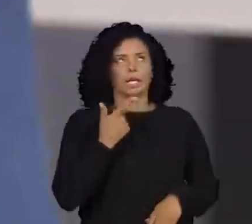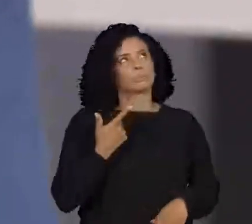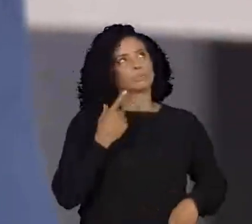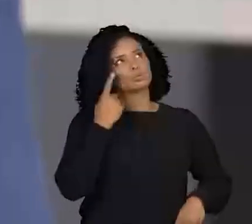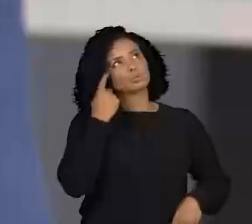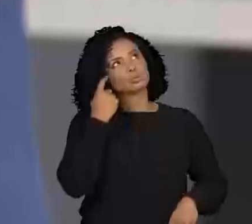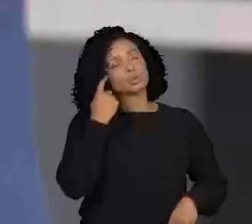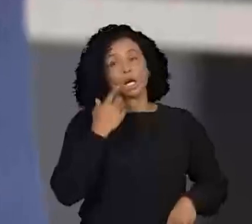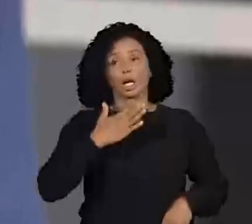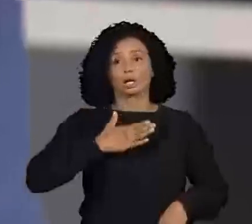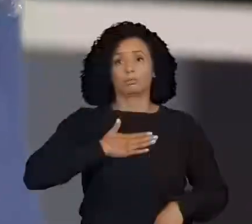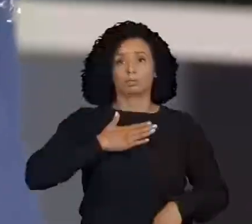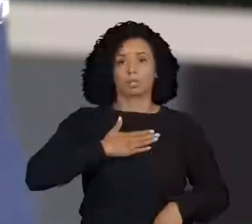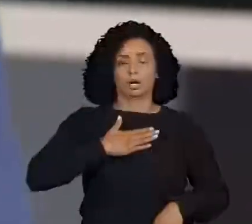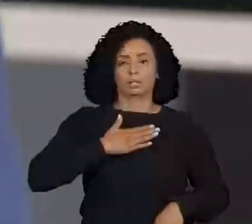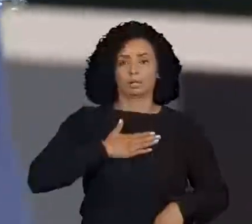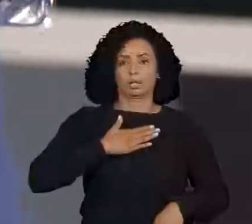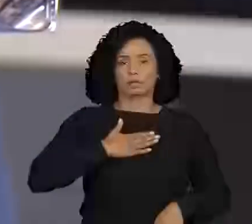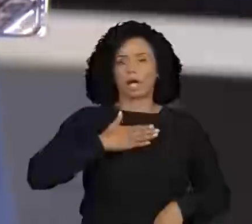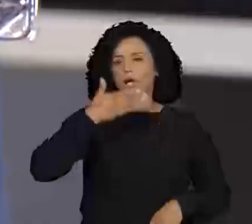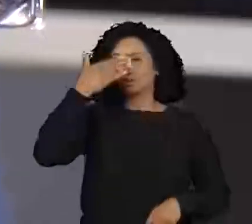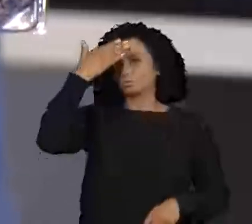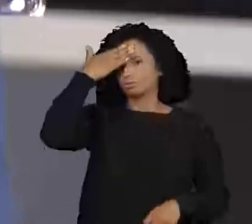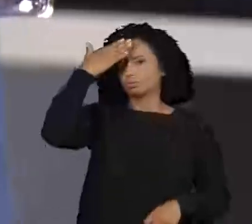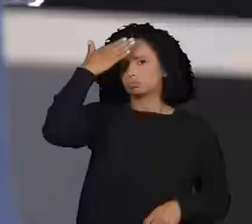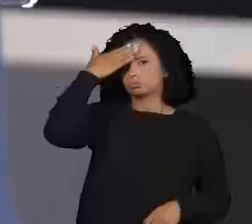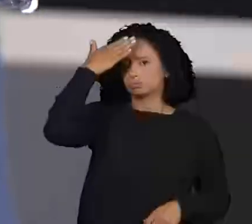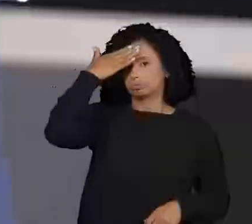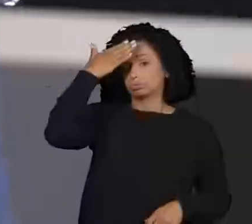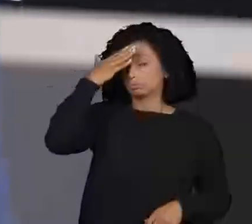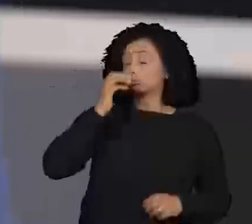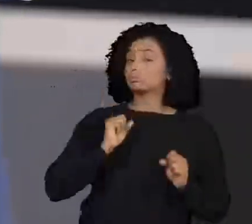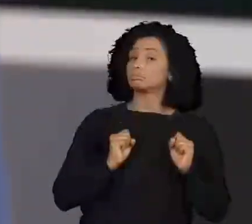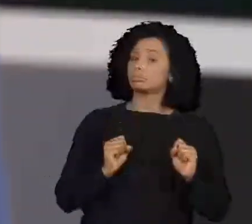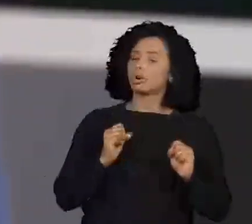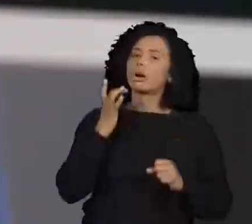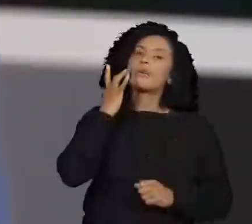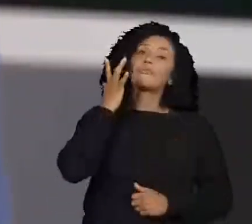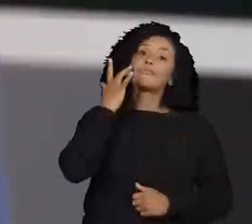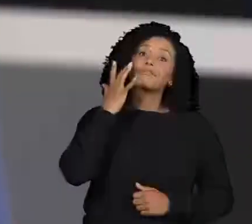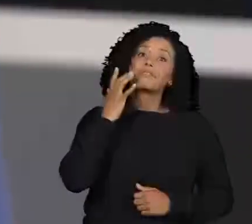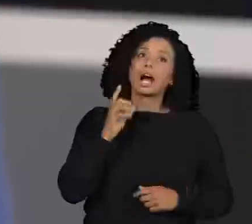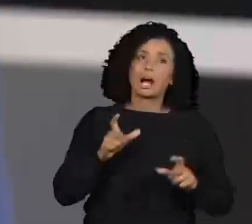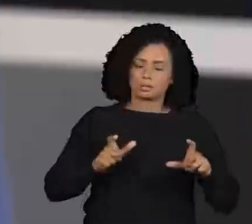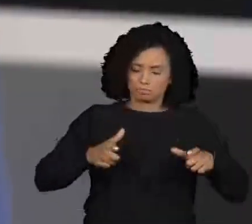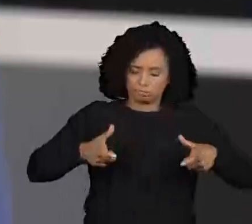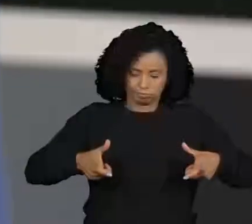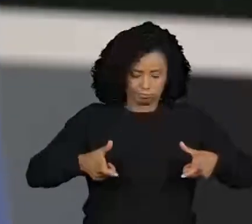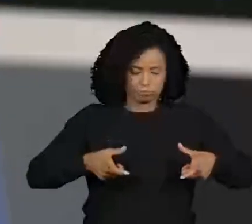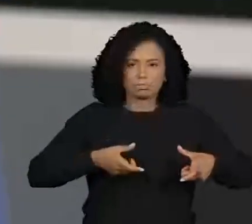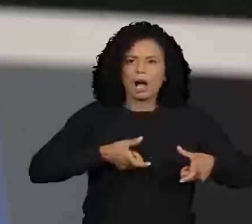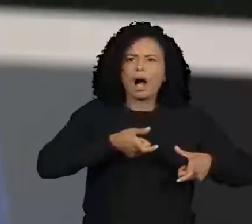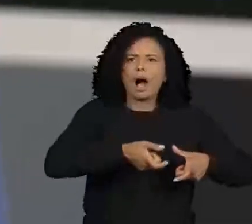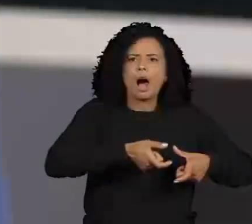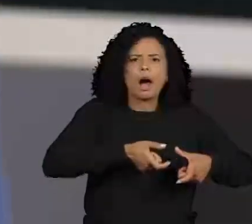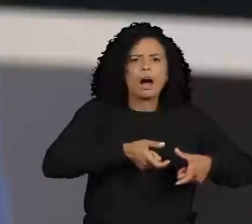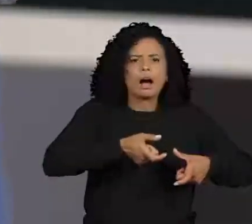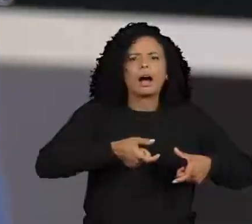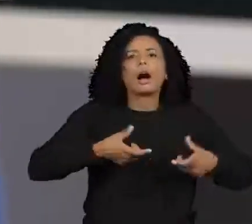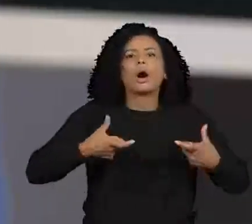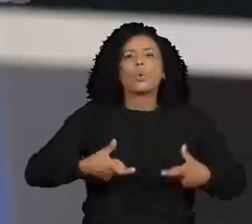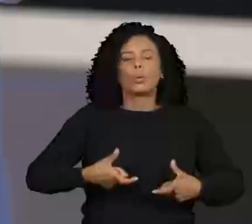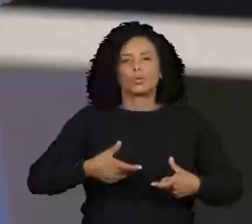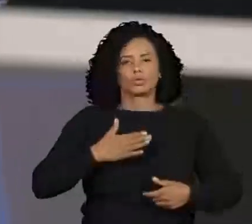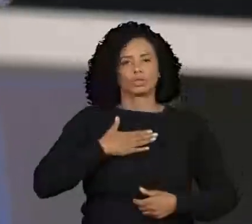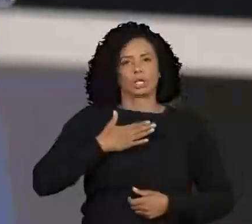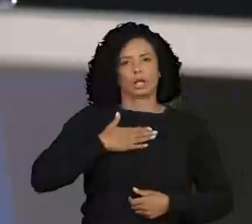que tenha uma palavra que tem acento aí fica mais fácil até para gente colocar onde que é o agudo eo grave